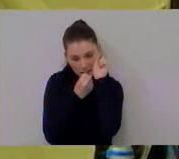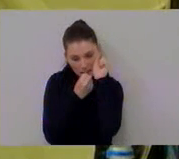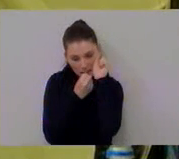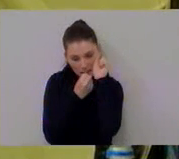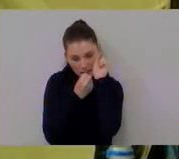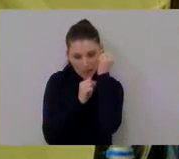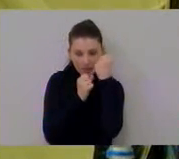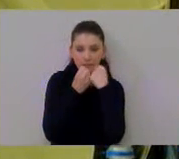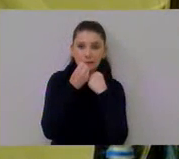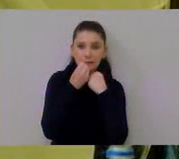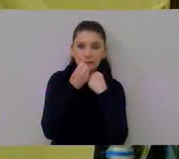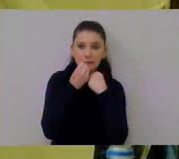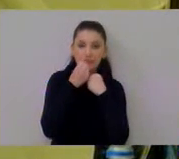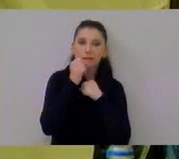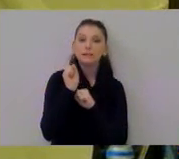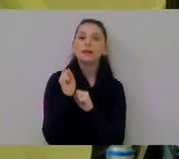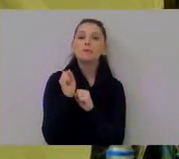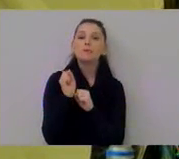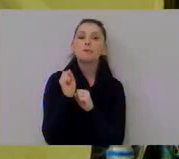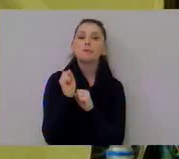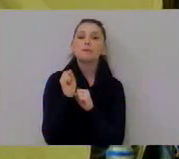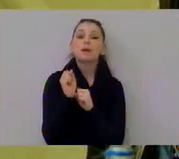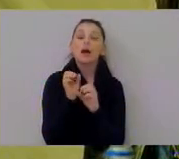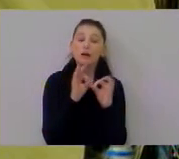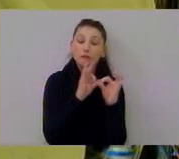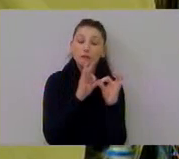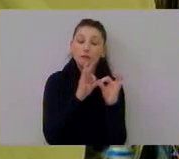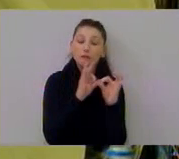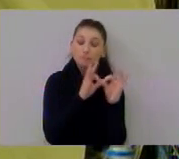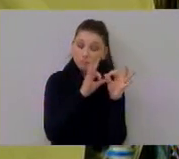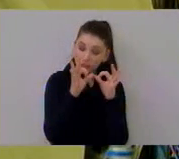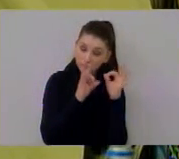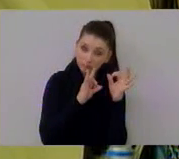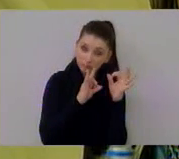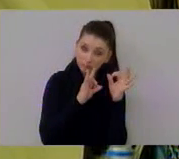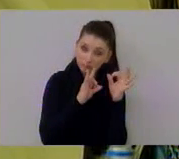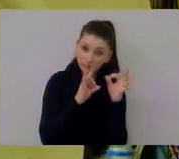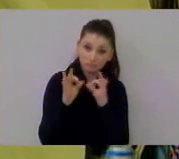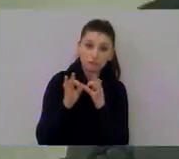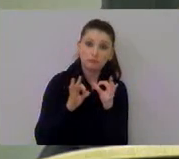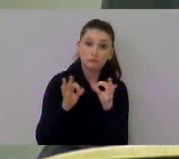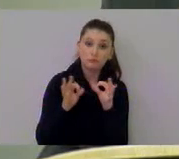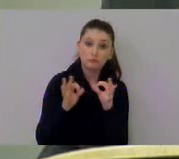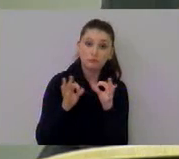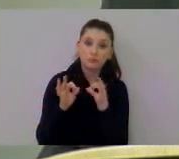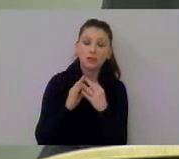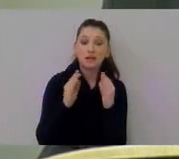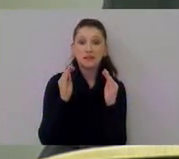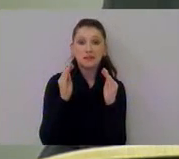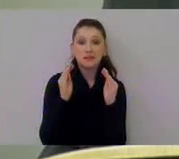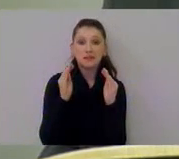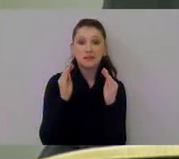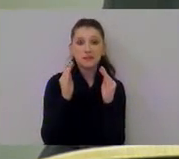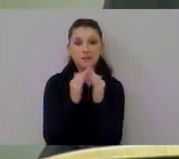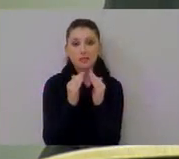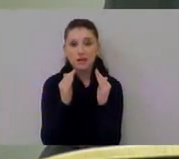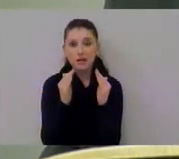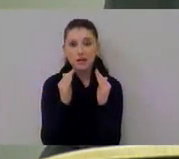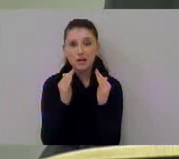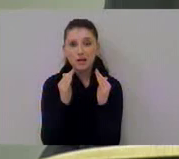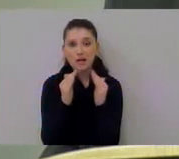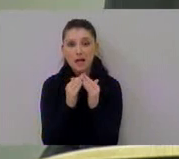as casas no bairro Santa Augusta, no Paraíso. Foram